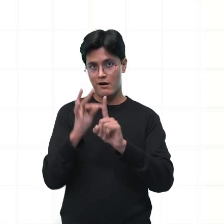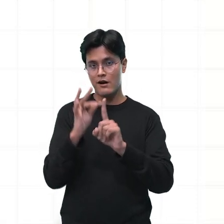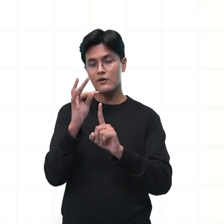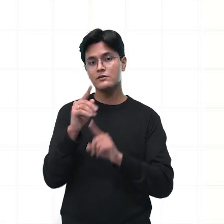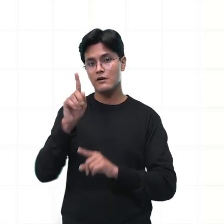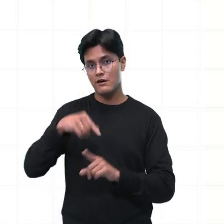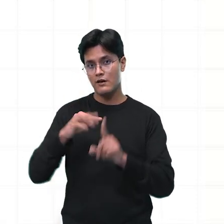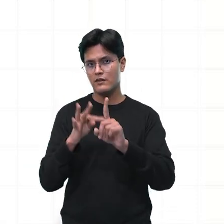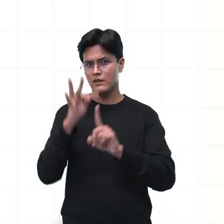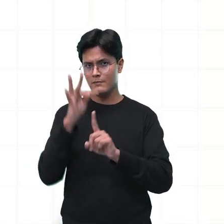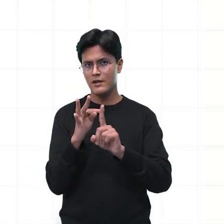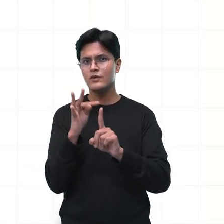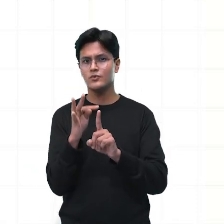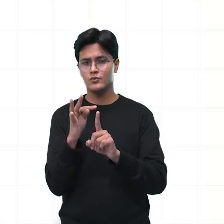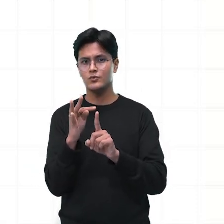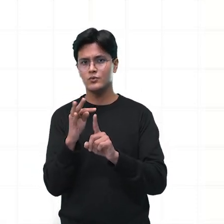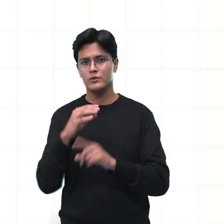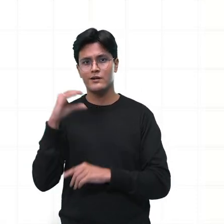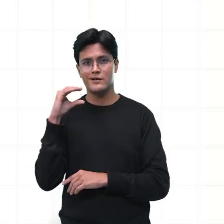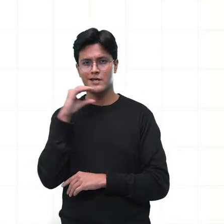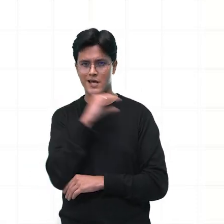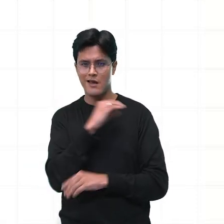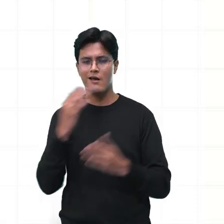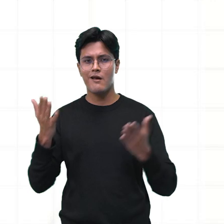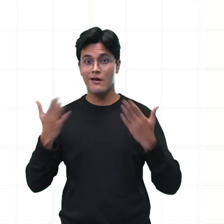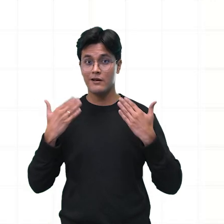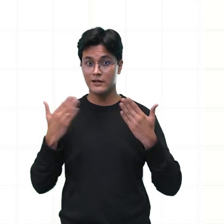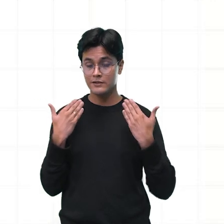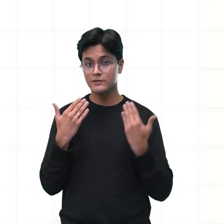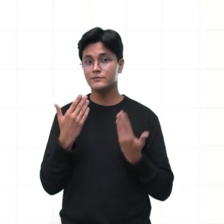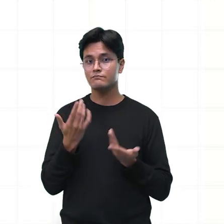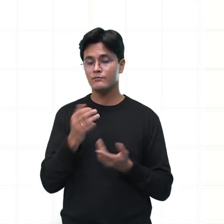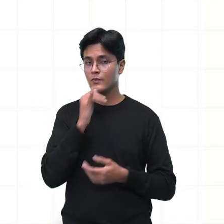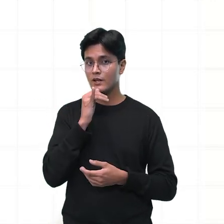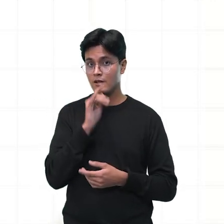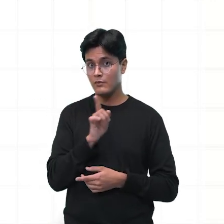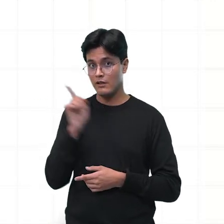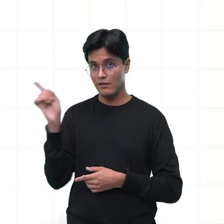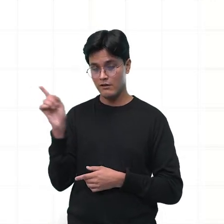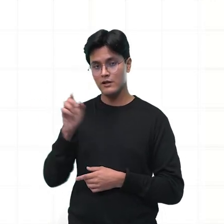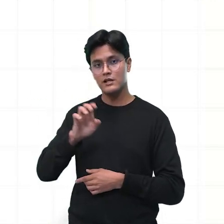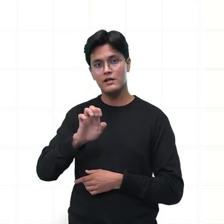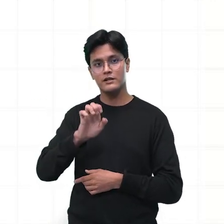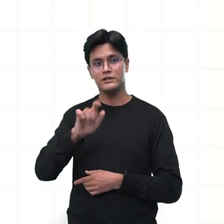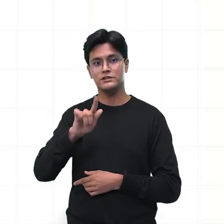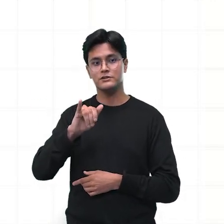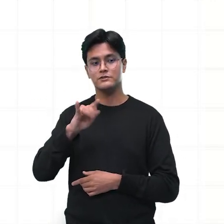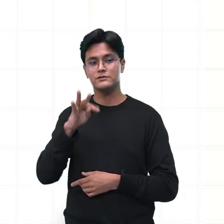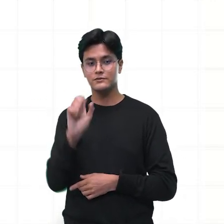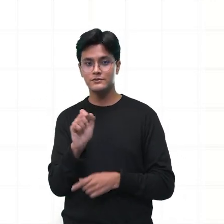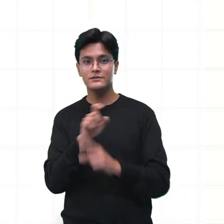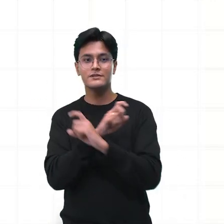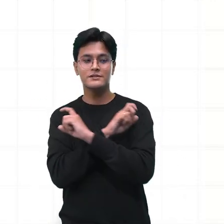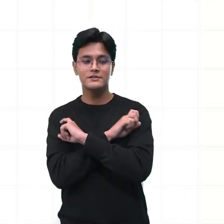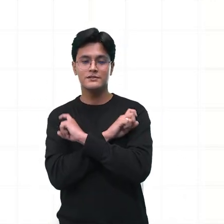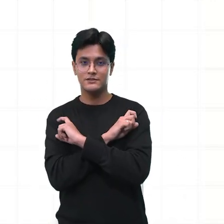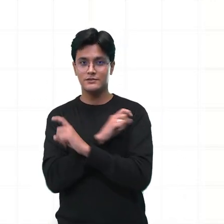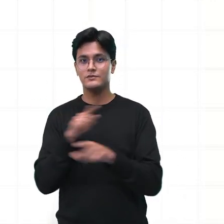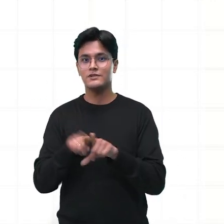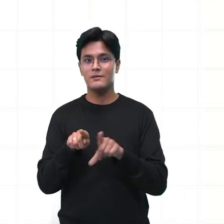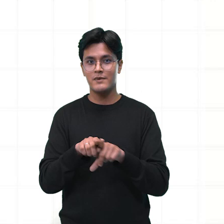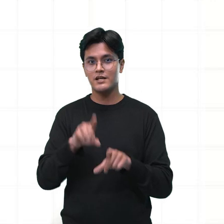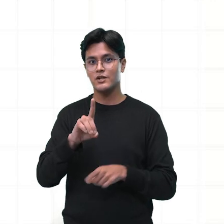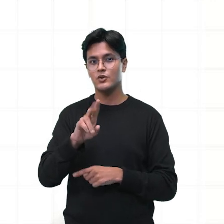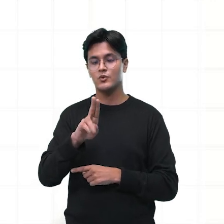quente. Então, essa temperatura aqui, por exemplo, lá no Egito, é muito quente, lá em Dubai, significa,